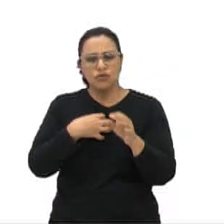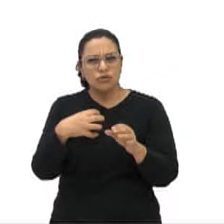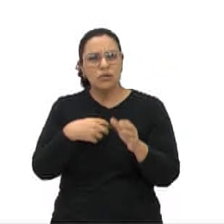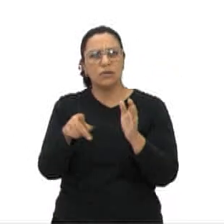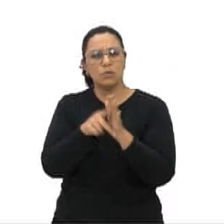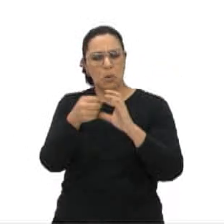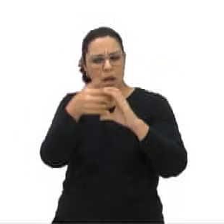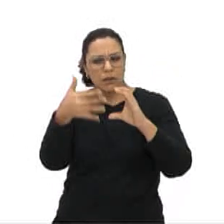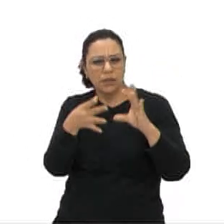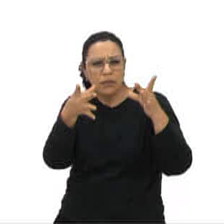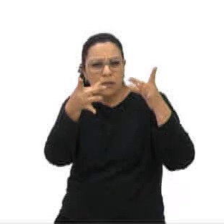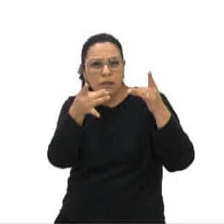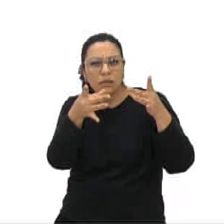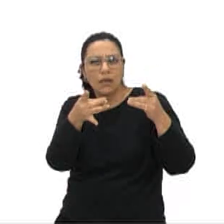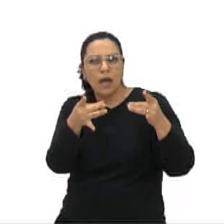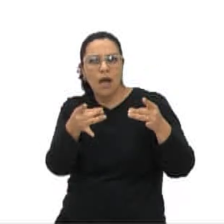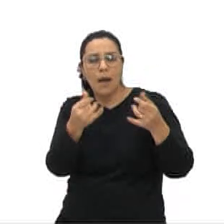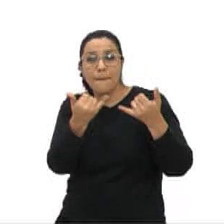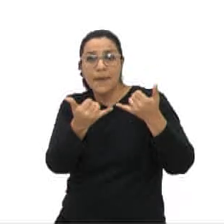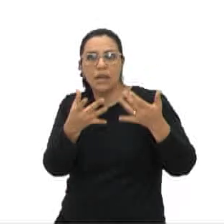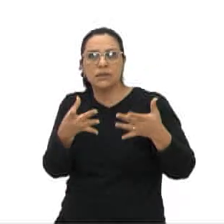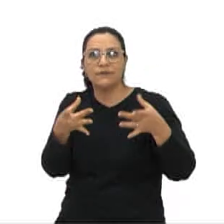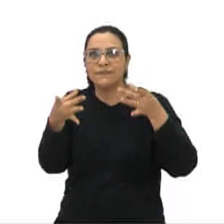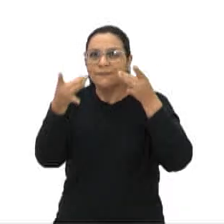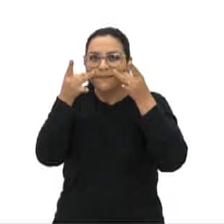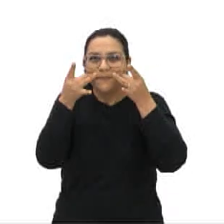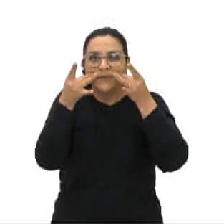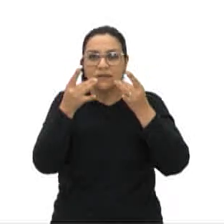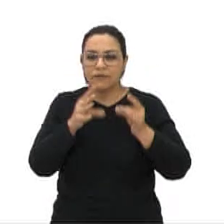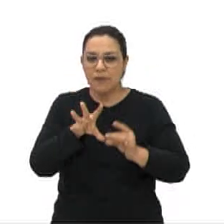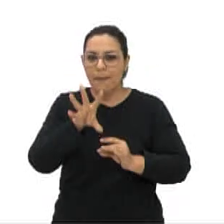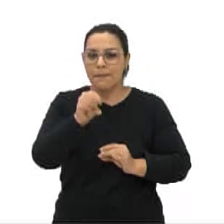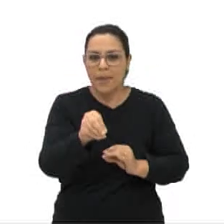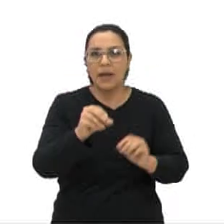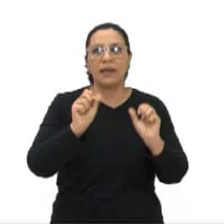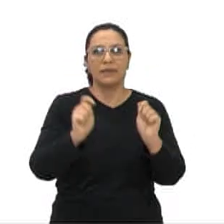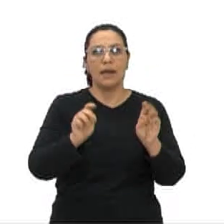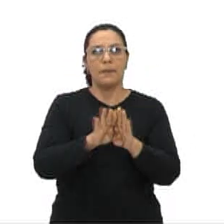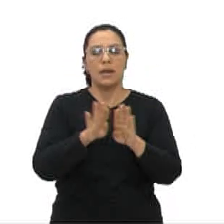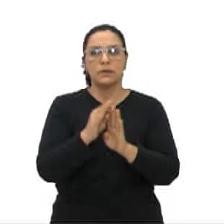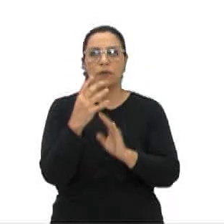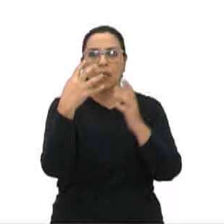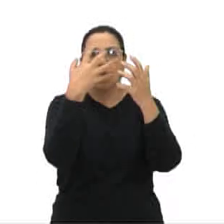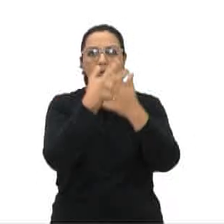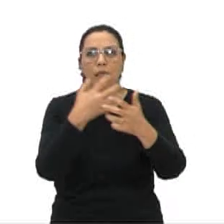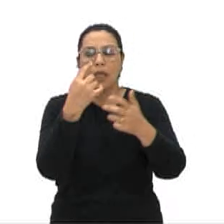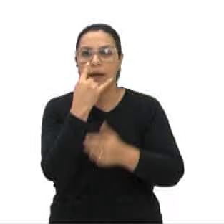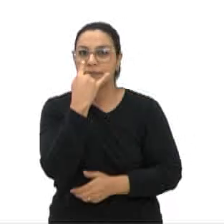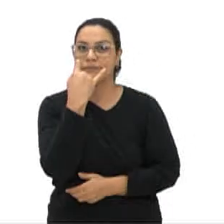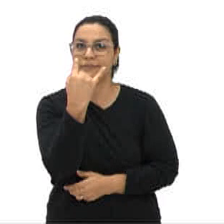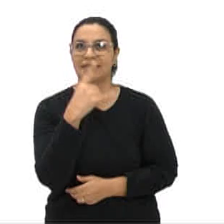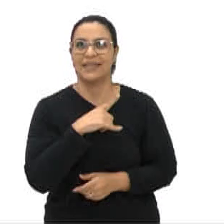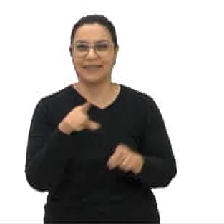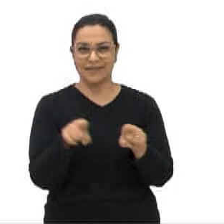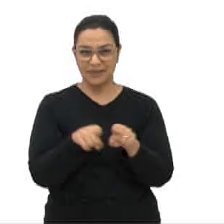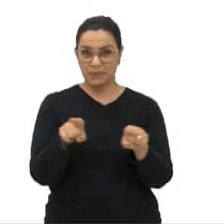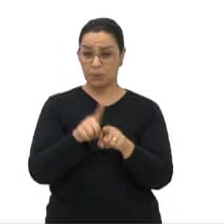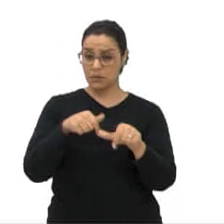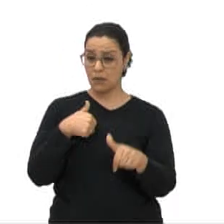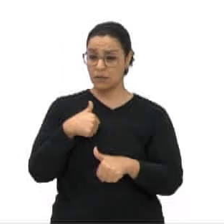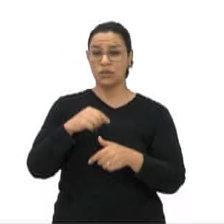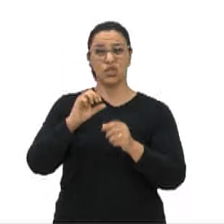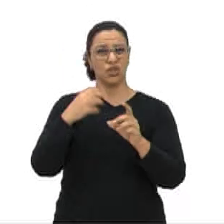composição, você tem um efeito tão realista que o teu olhar ele é cativado. Então, esse trabalho ele